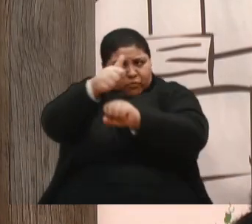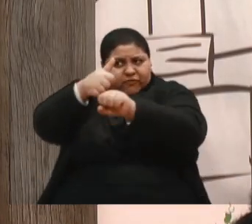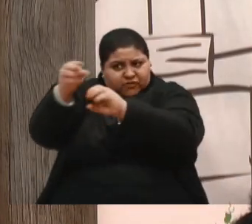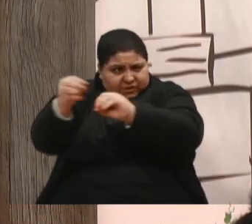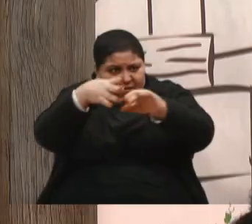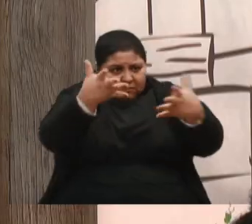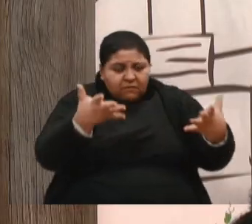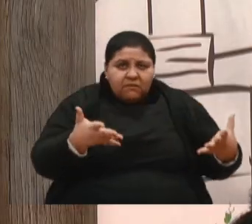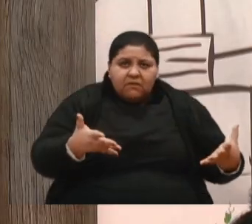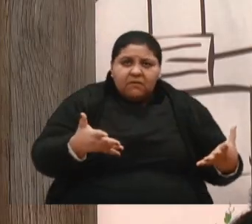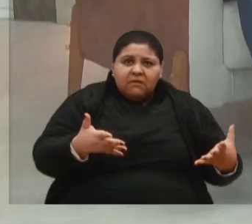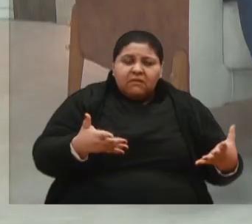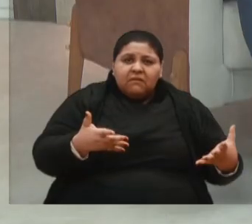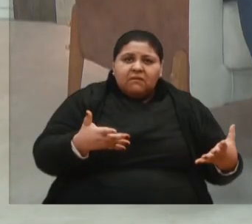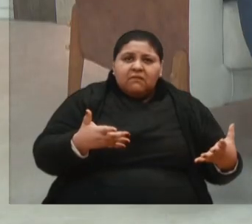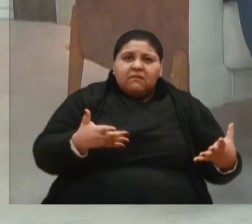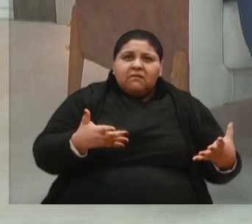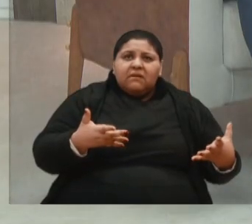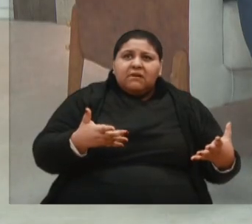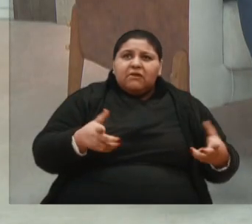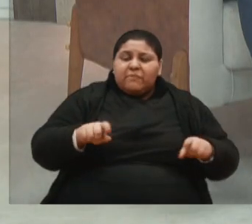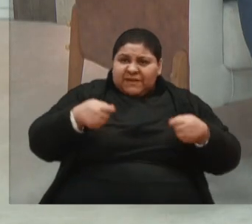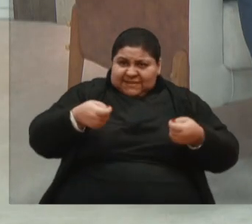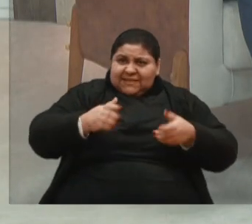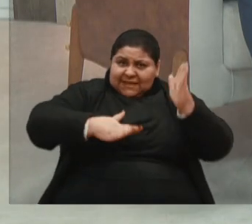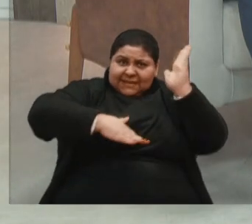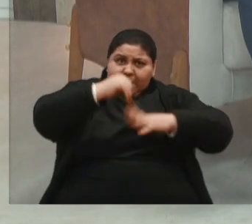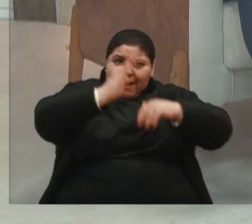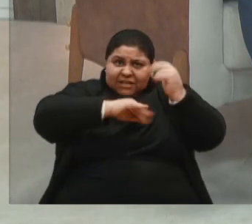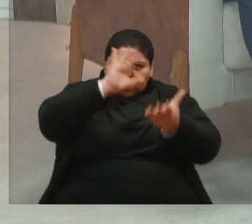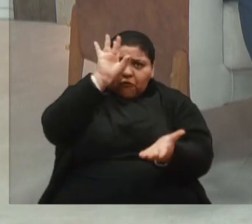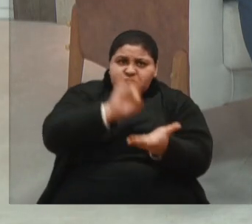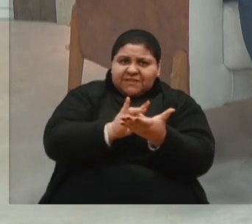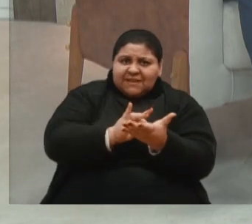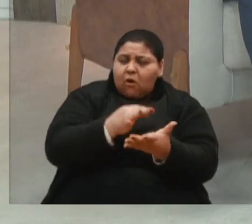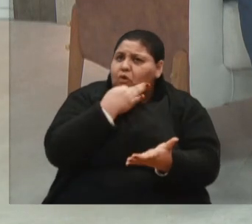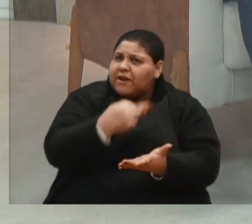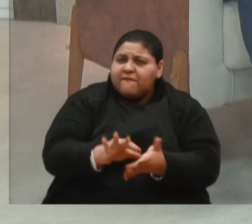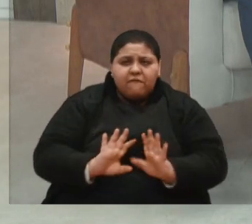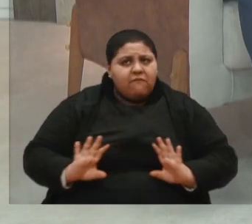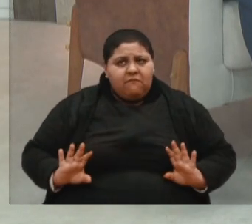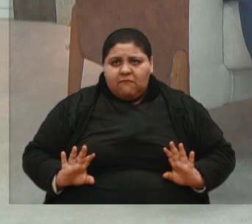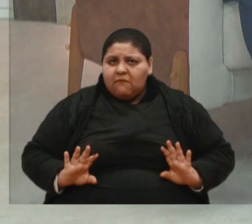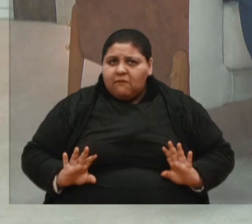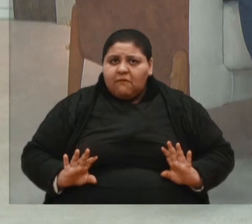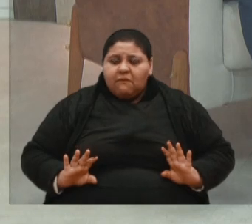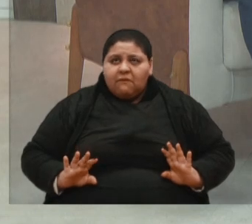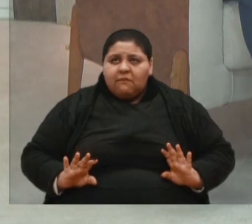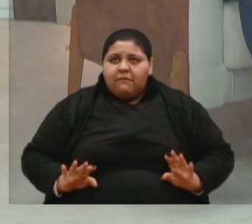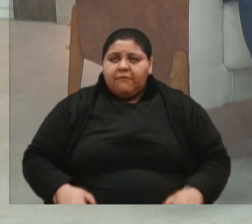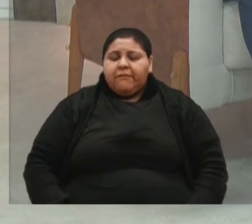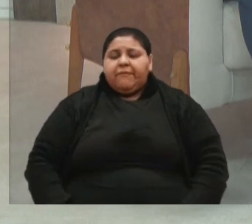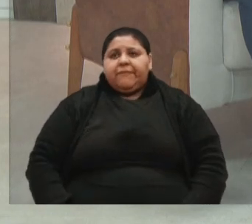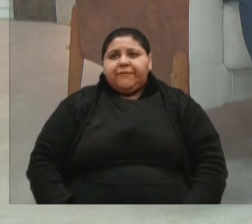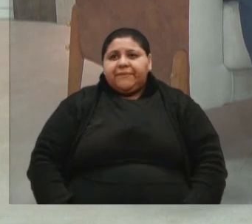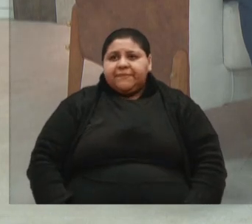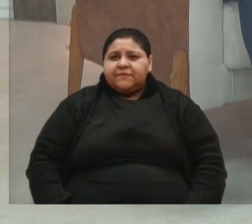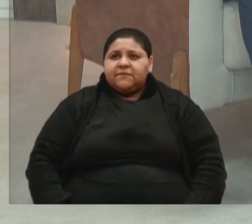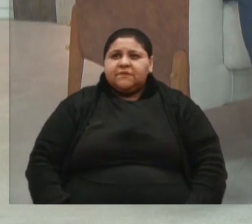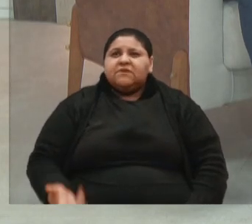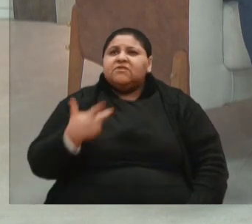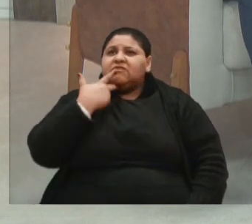vai. Sim, tu ficas à mercê de um ato concreto, assim, quer dizer... É horrível. É horrível, né? E aí, assim,